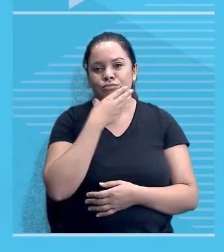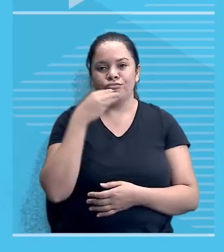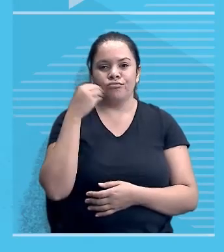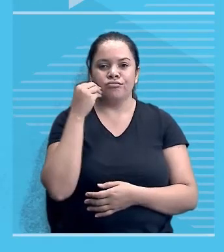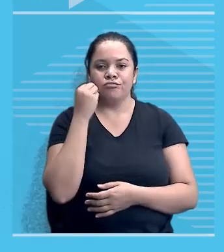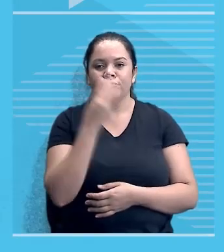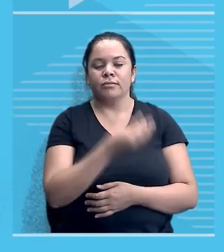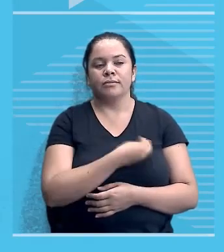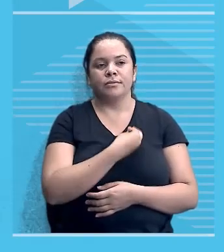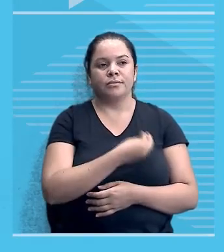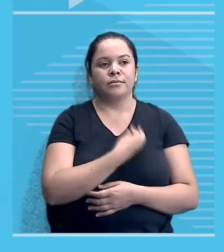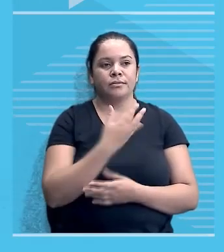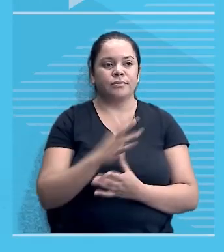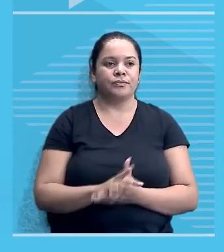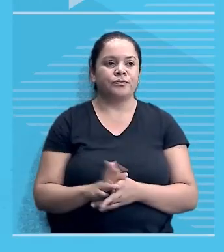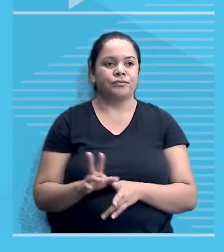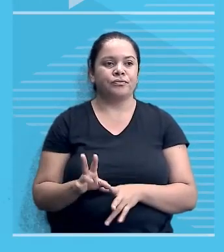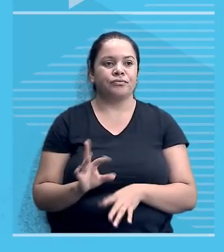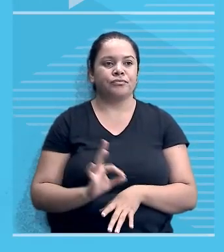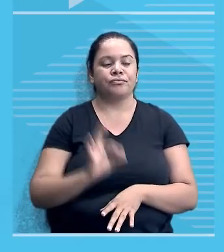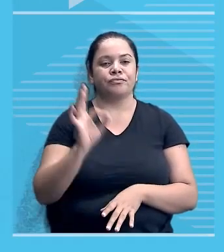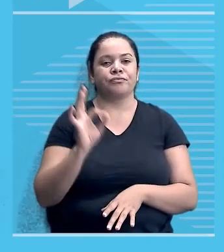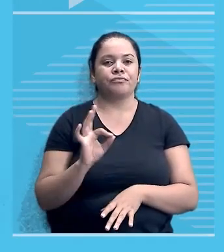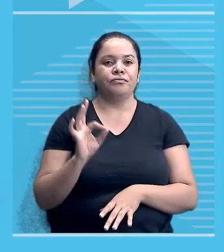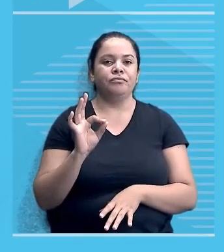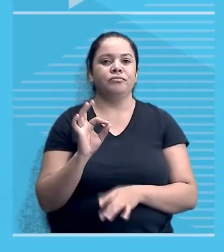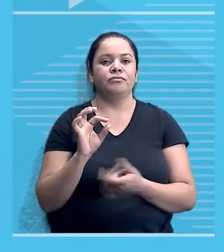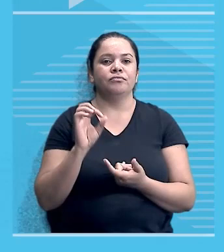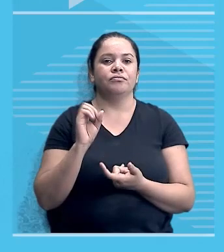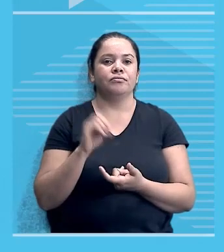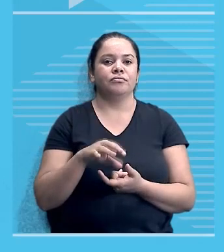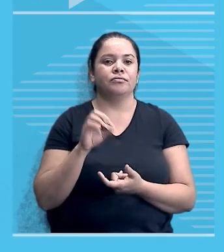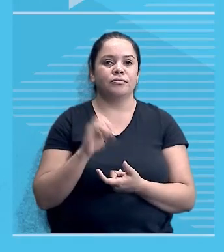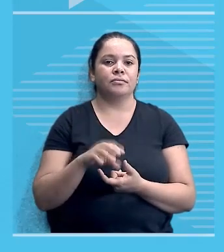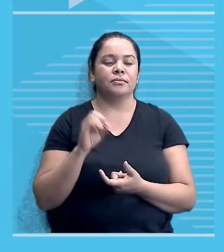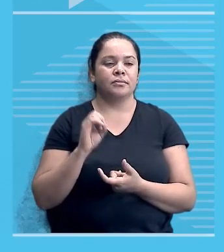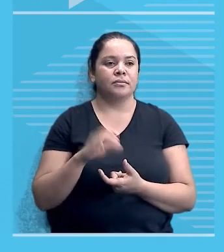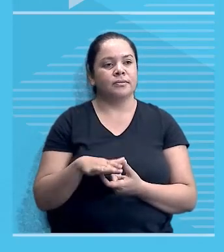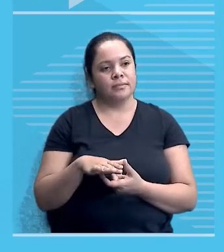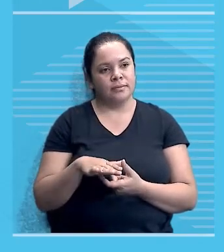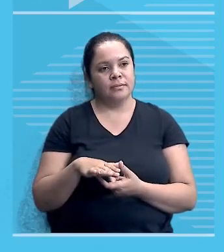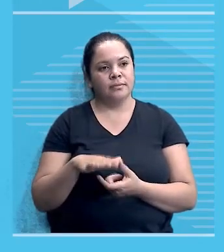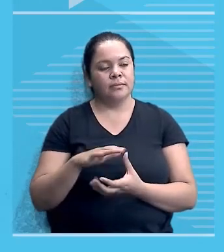índice de alfabetização da renda per capita